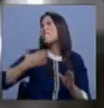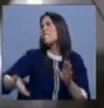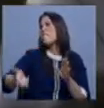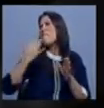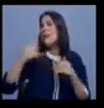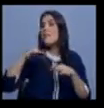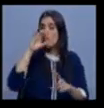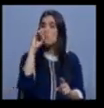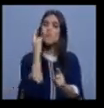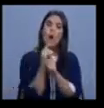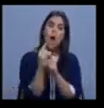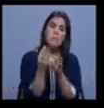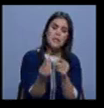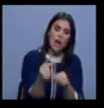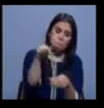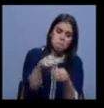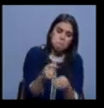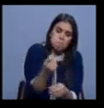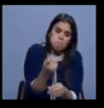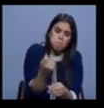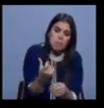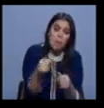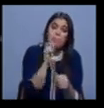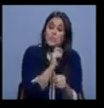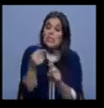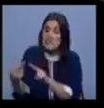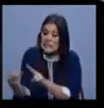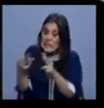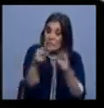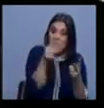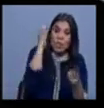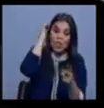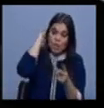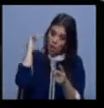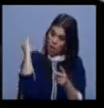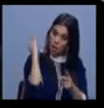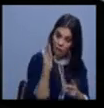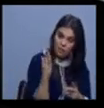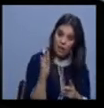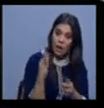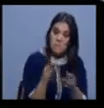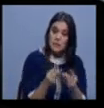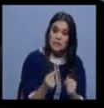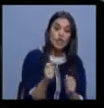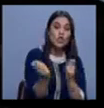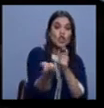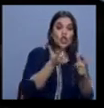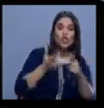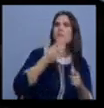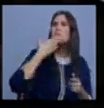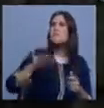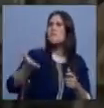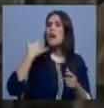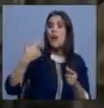tempo com uma massa tão pequena. Se calhar há uma transferência direta de massa entre as estrelas gigantes, que ainda por cima estão ali